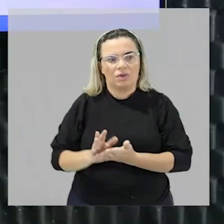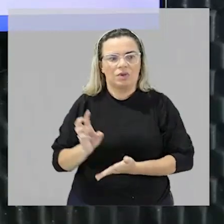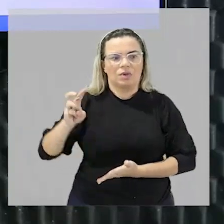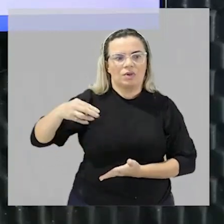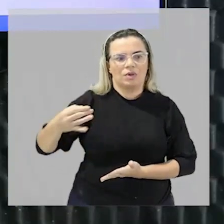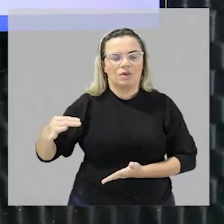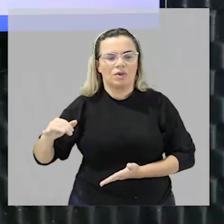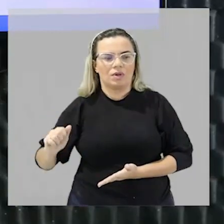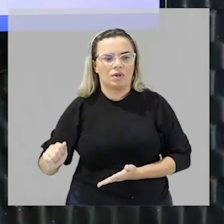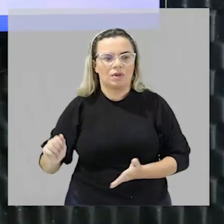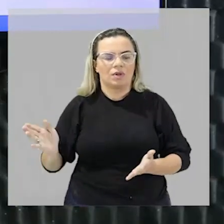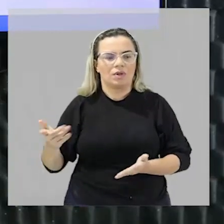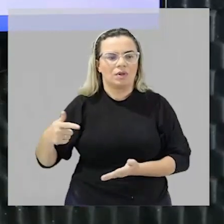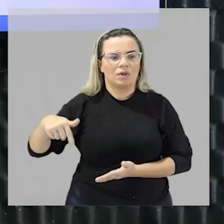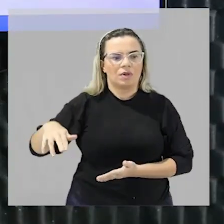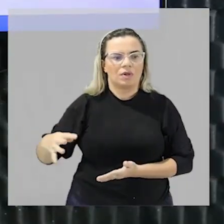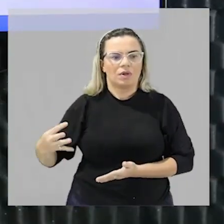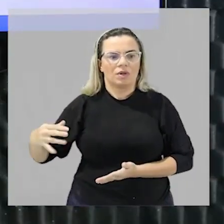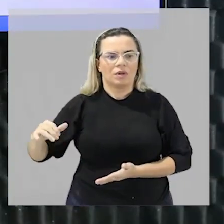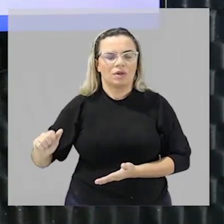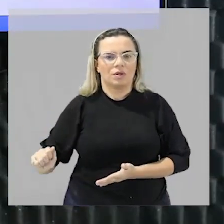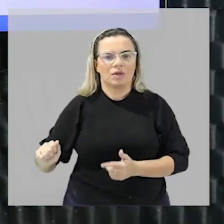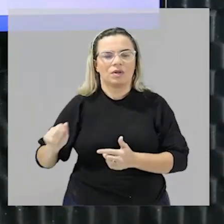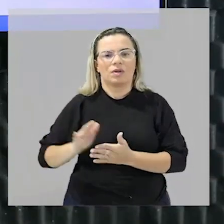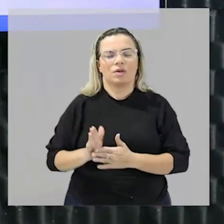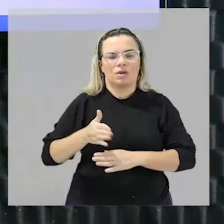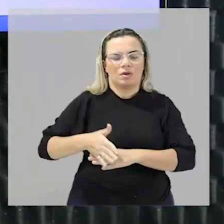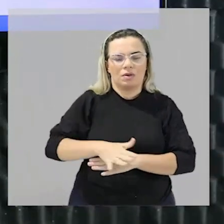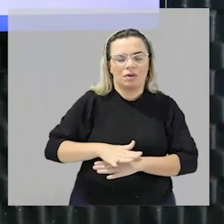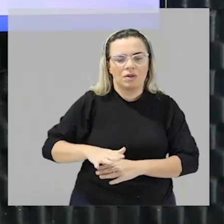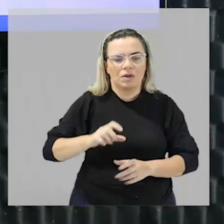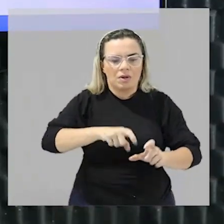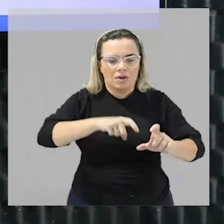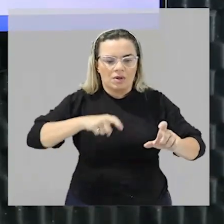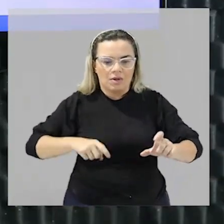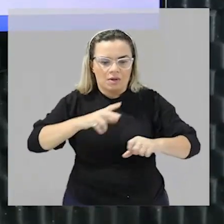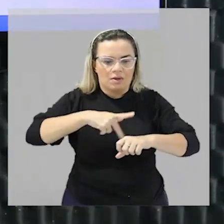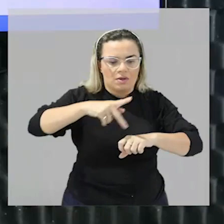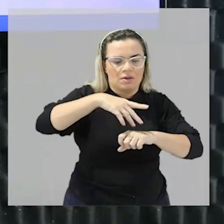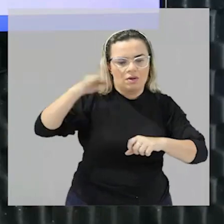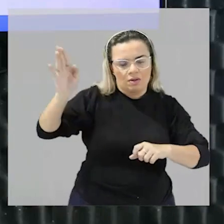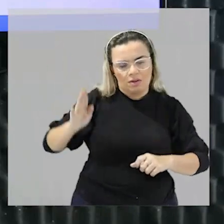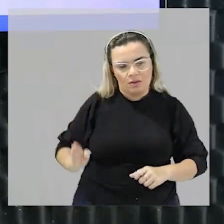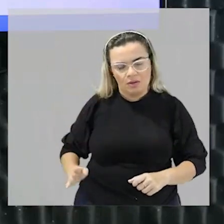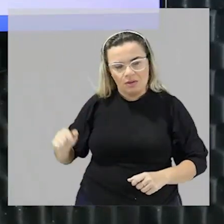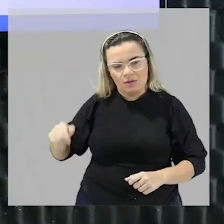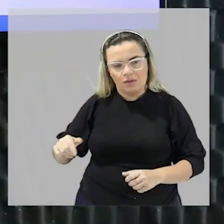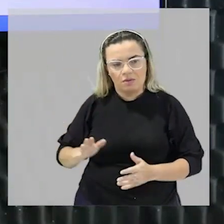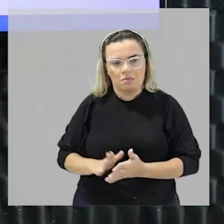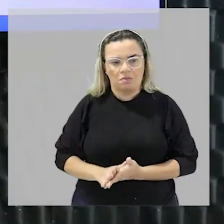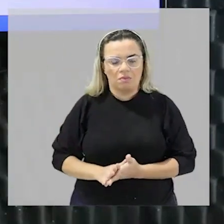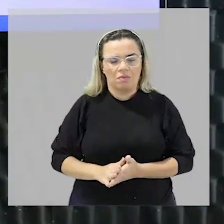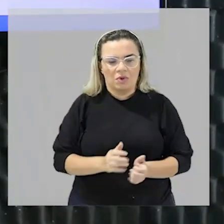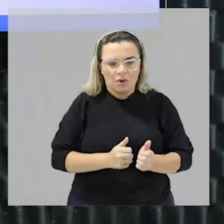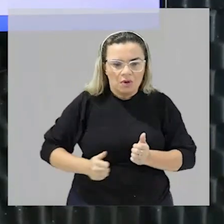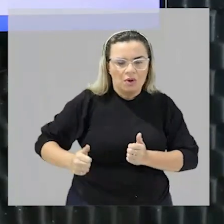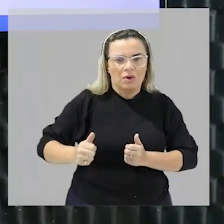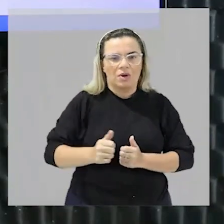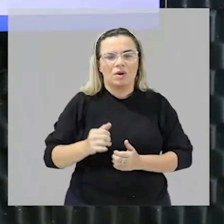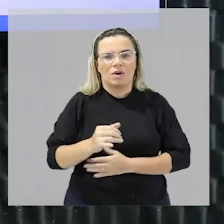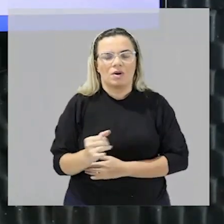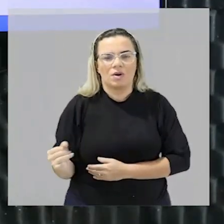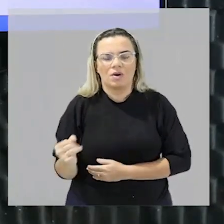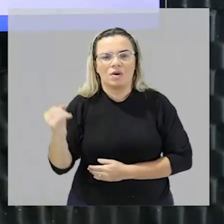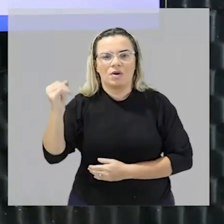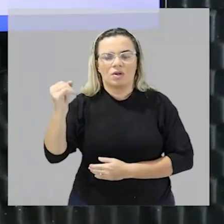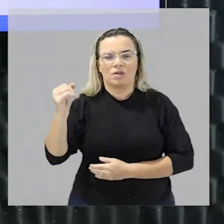foi uma mulher que teve uma participação importante nesse processo de independência do Brasil, ela foi uma protagonista tão importante como Dom